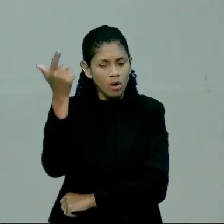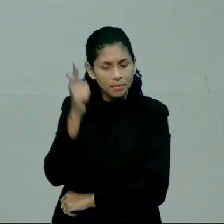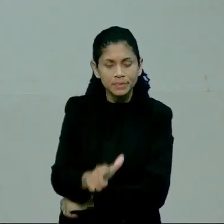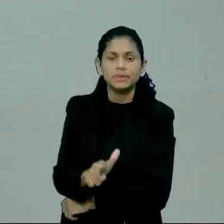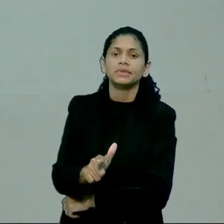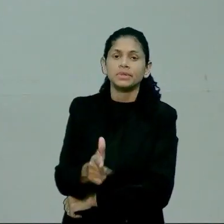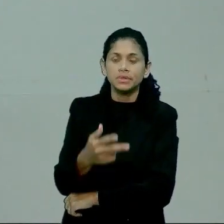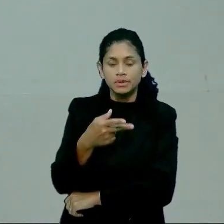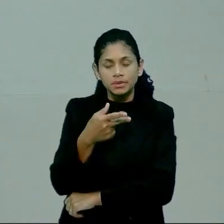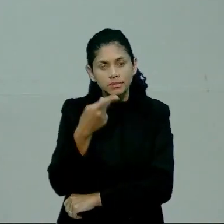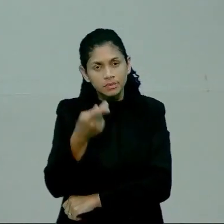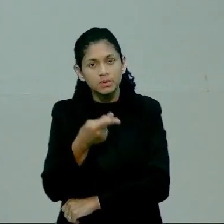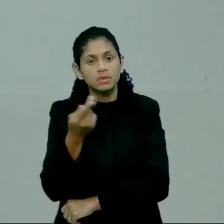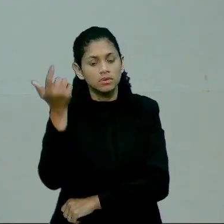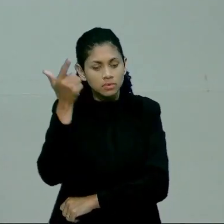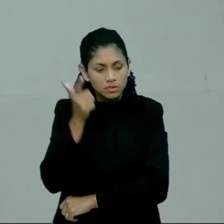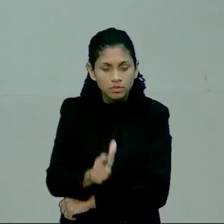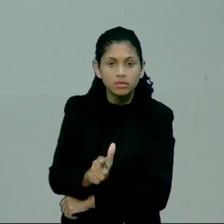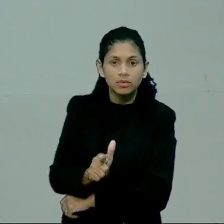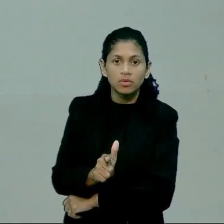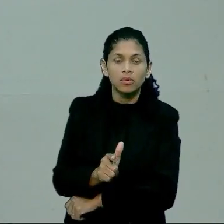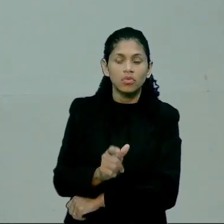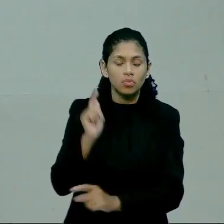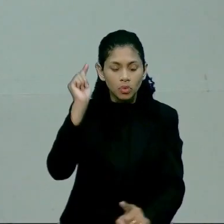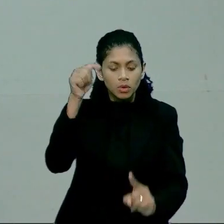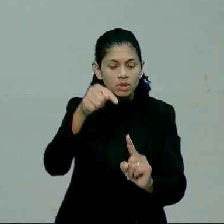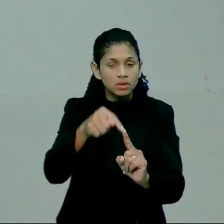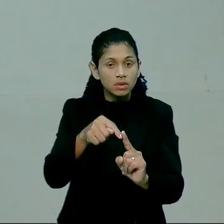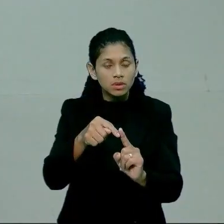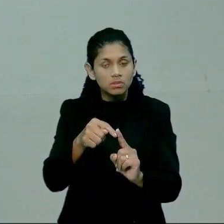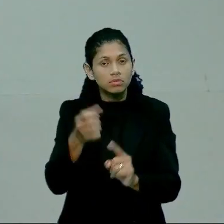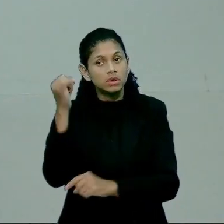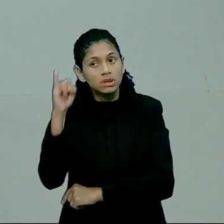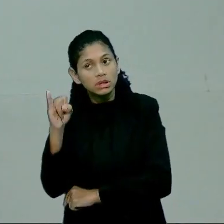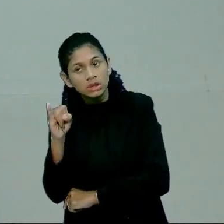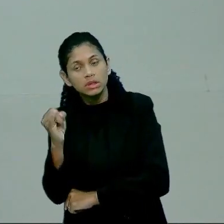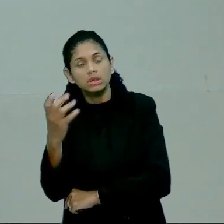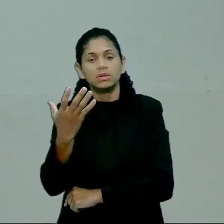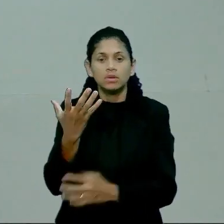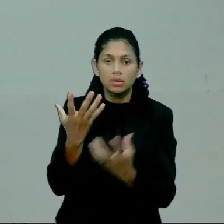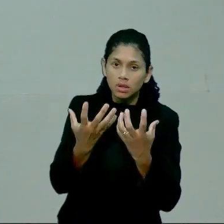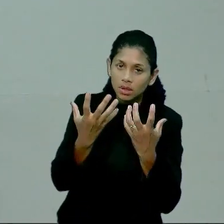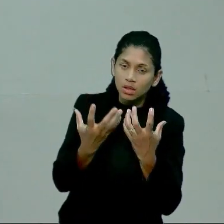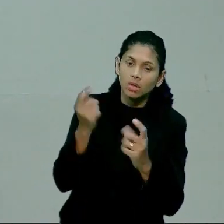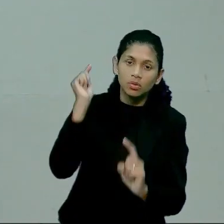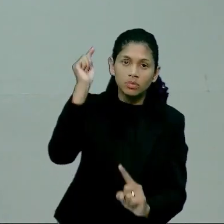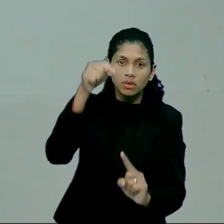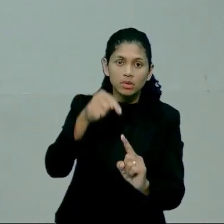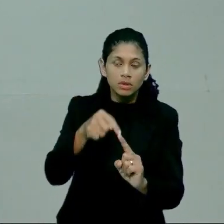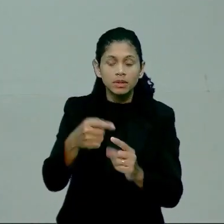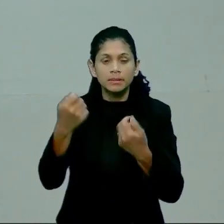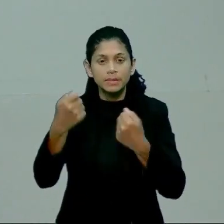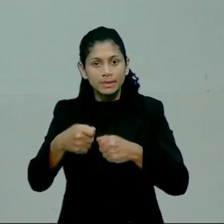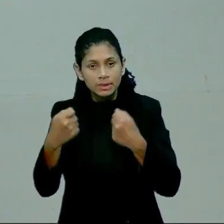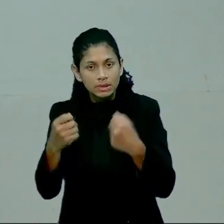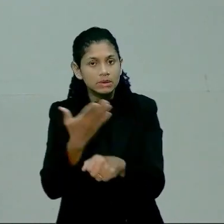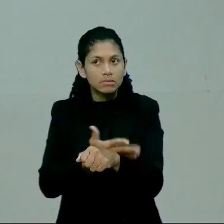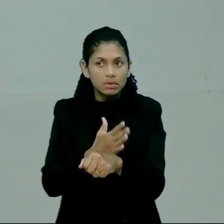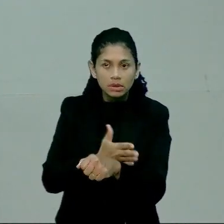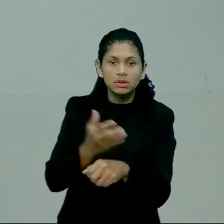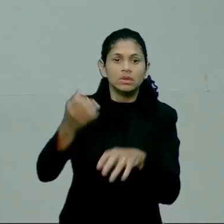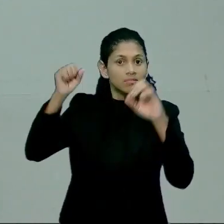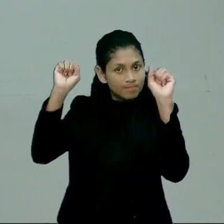objetivo é dar esse direcionamento. E, se eu quero um objetivo, eu vou executar atividades que sejam colaborativas para